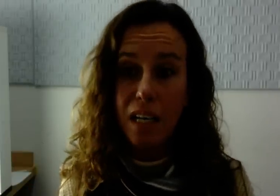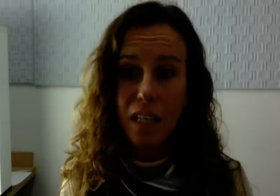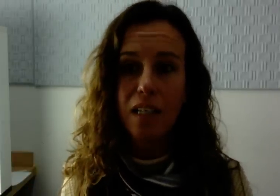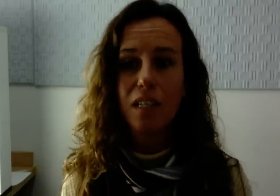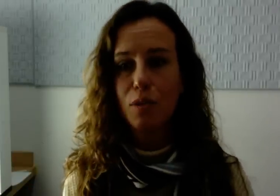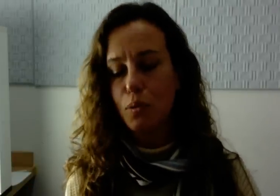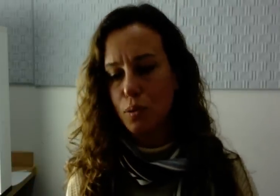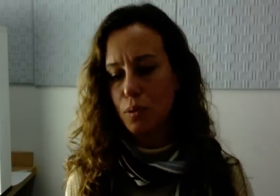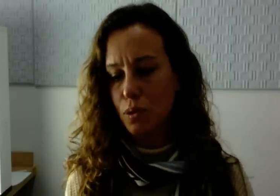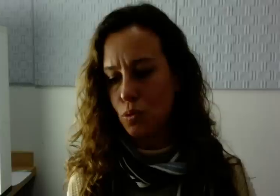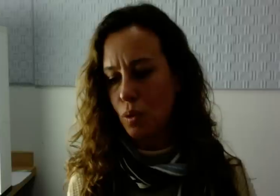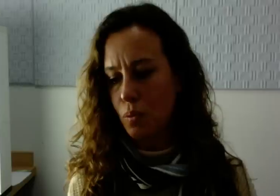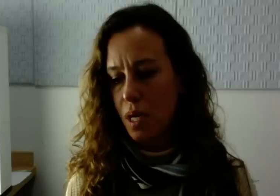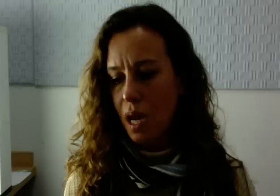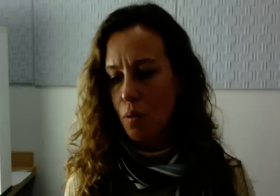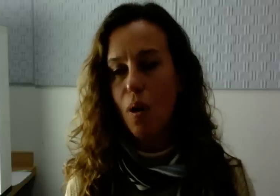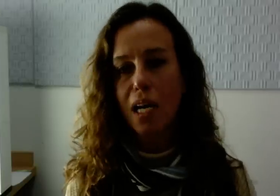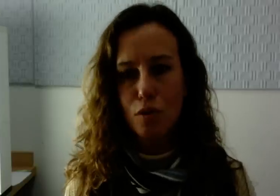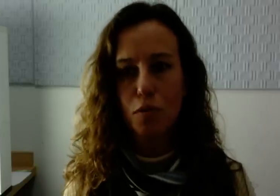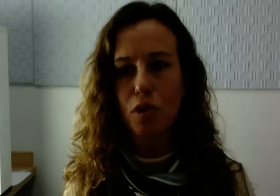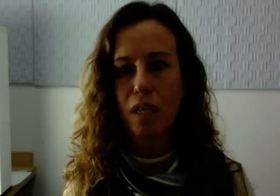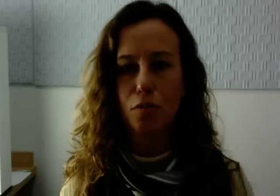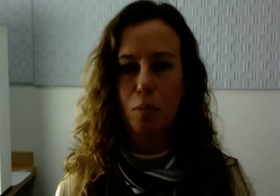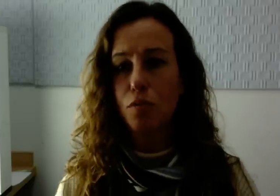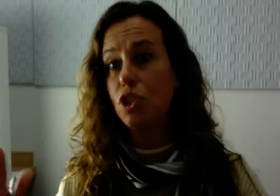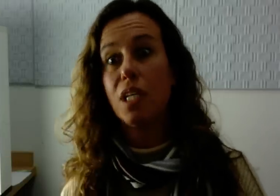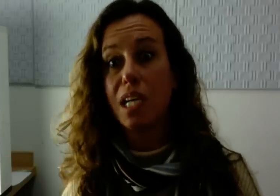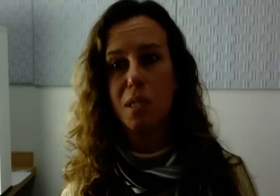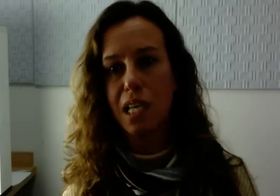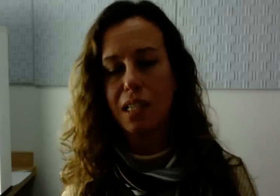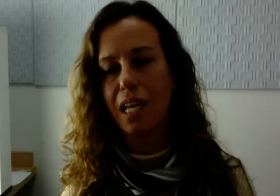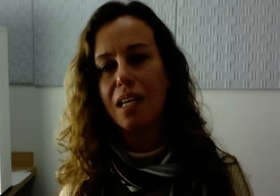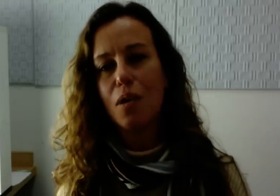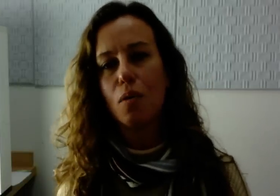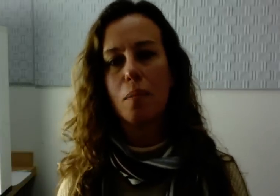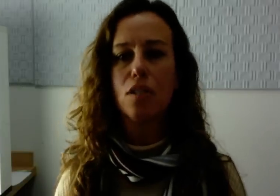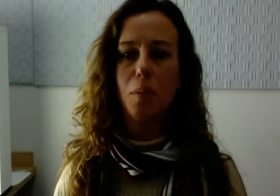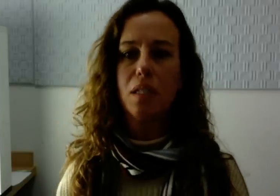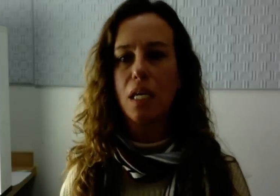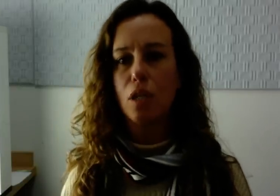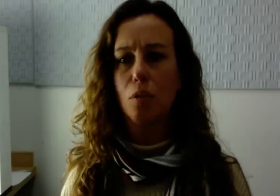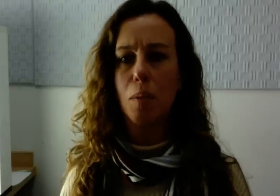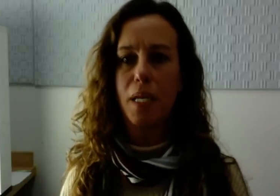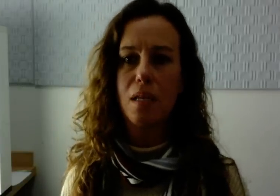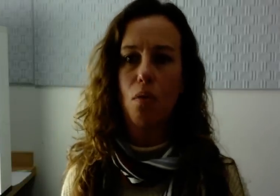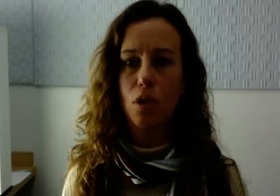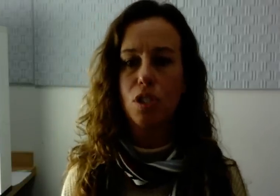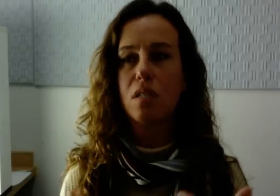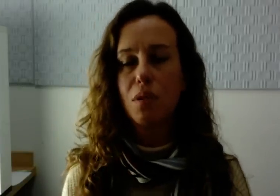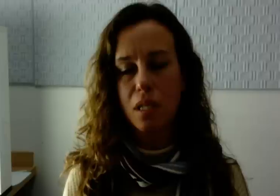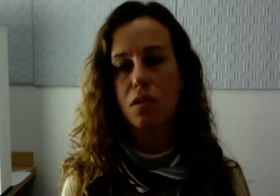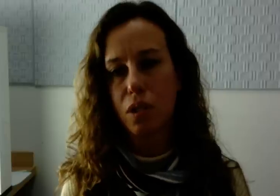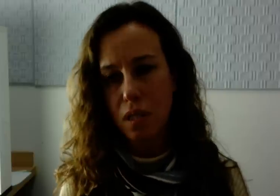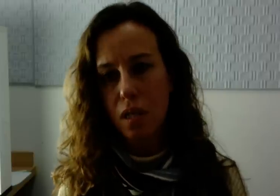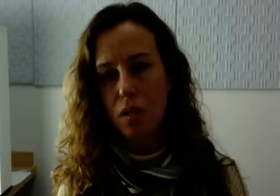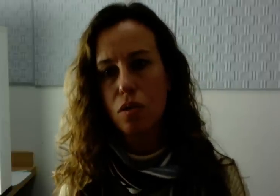integrarem no no junto ao ao quadro de funcionários o famoso vestir a camiseta né O que mais te mantém dentro uma empresa hoje